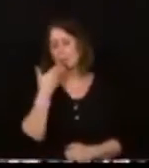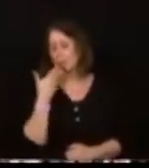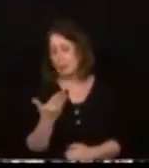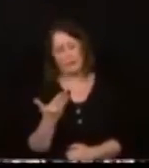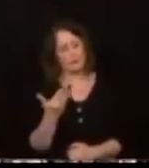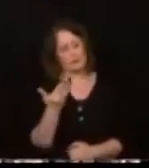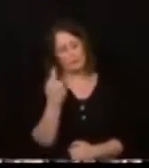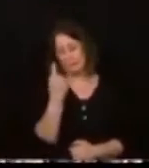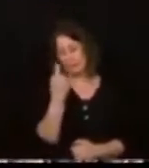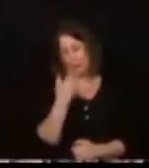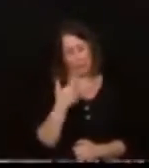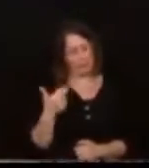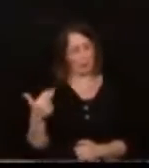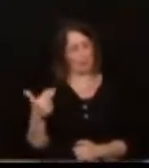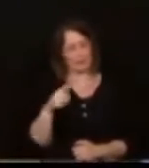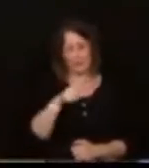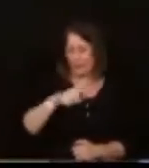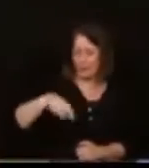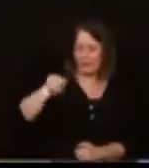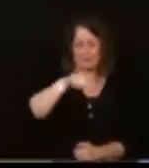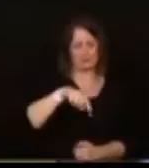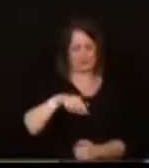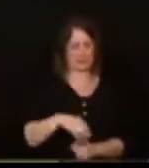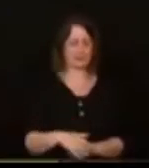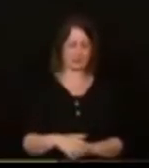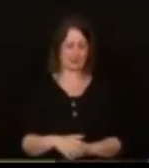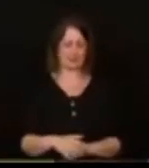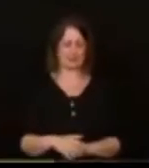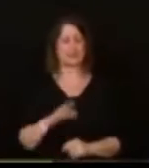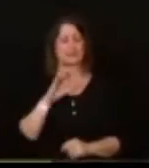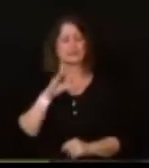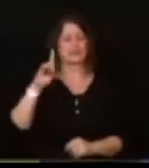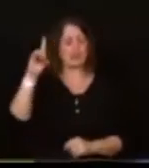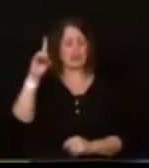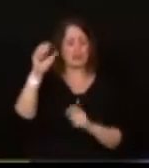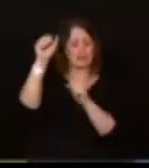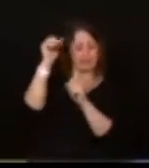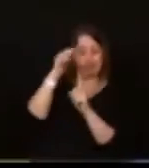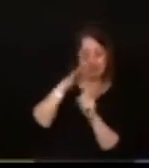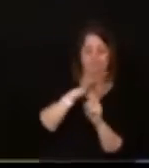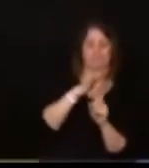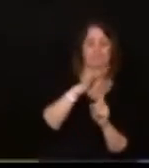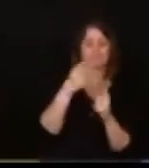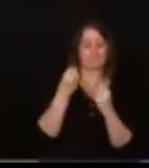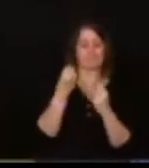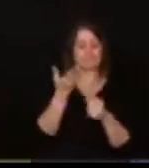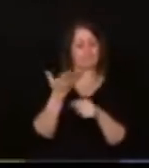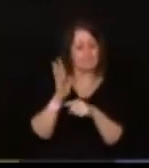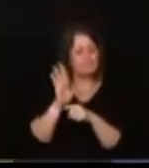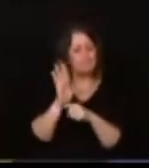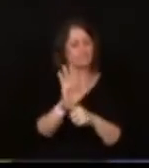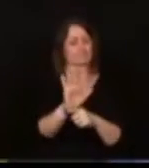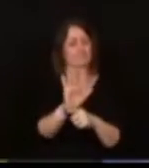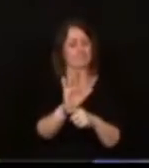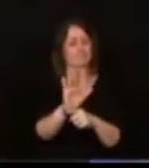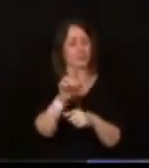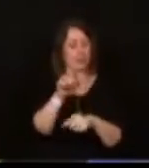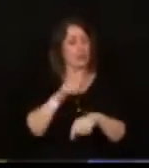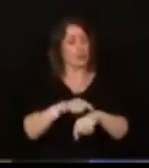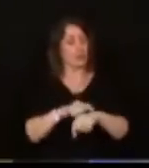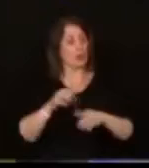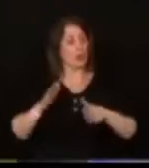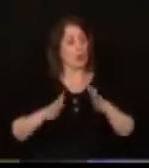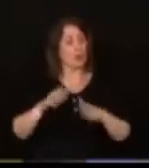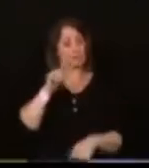coisa para todos vocês, que Deus os ilumine nos momentos que vocês terão que